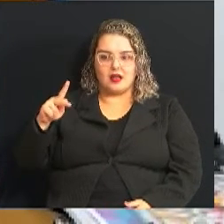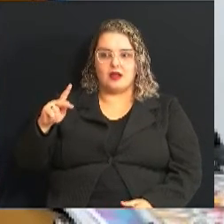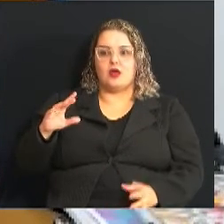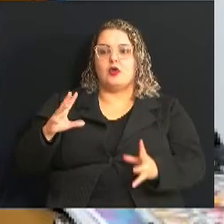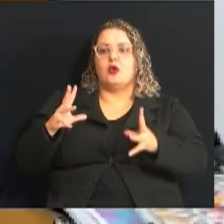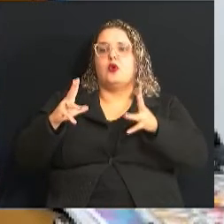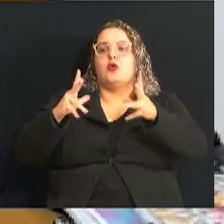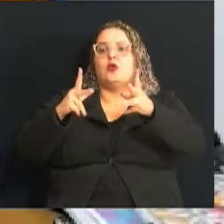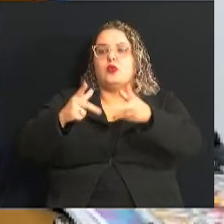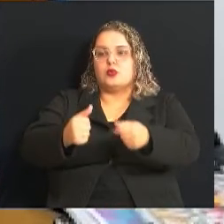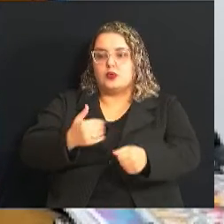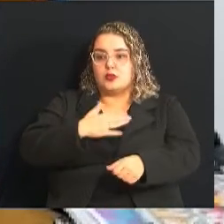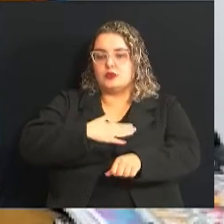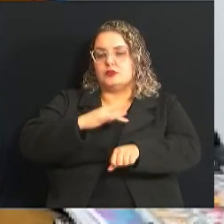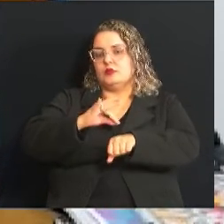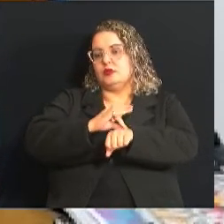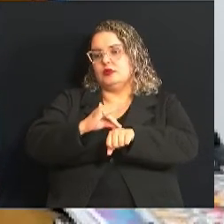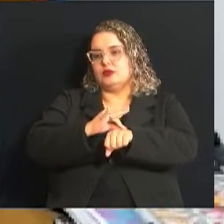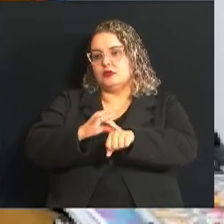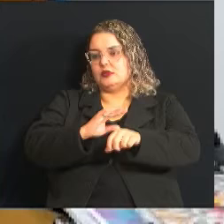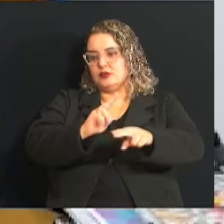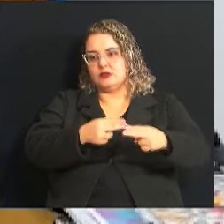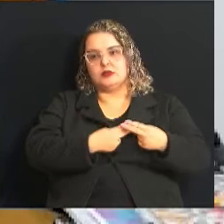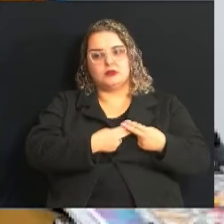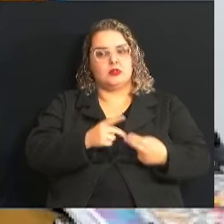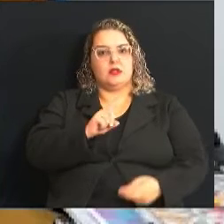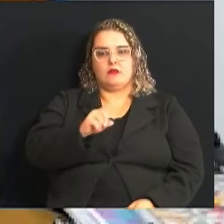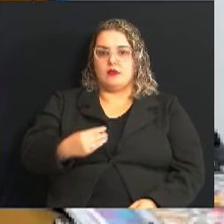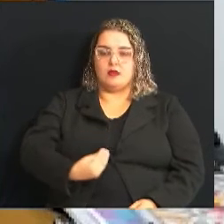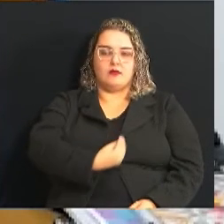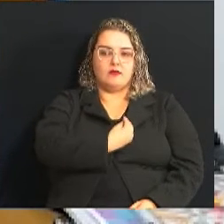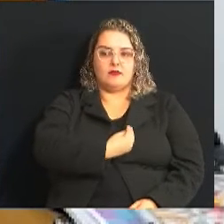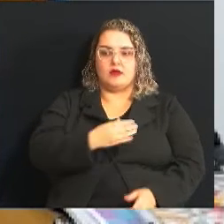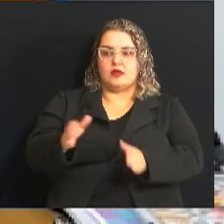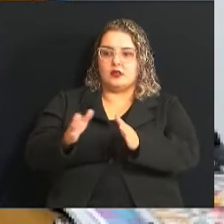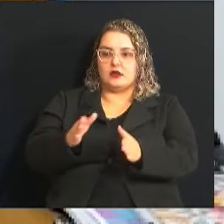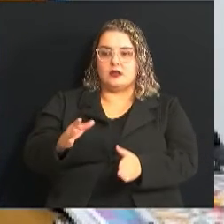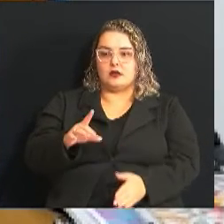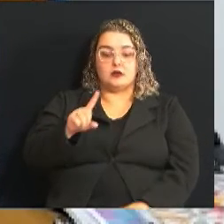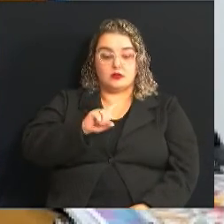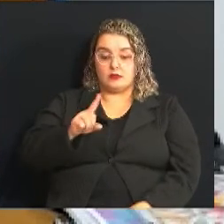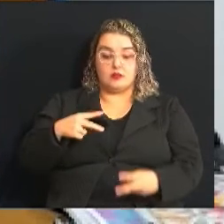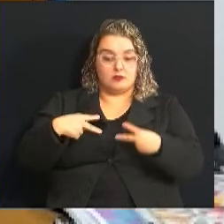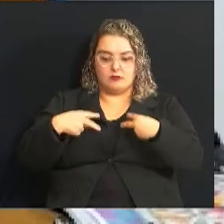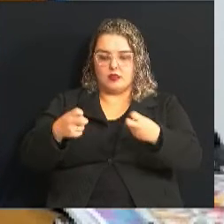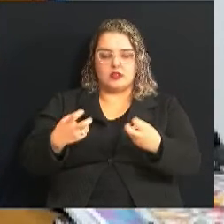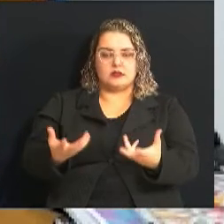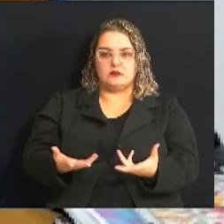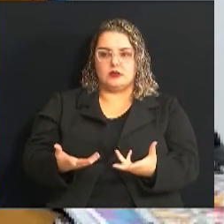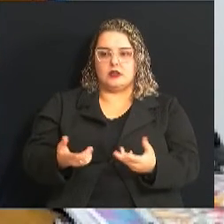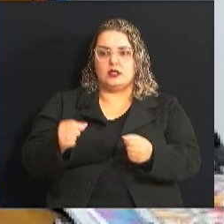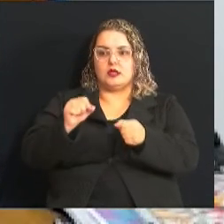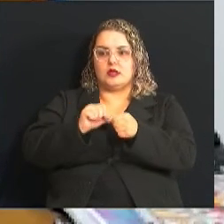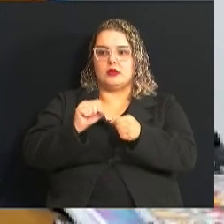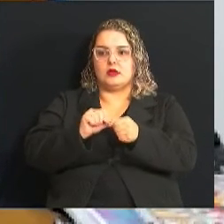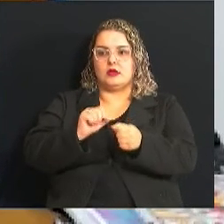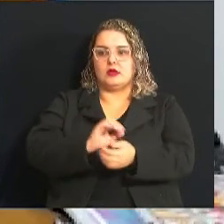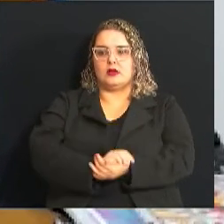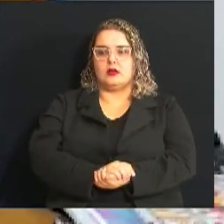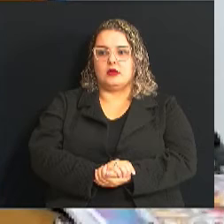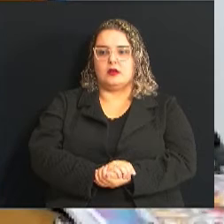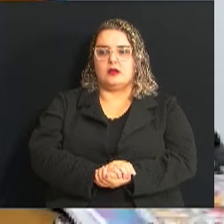meus lutos não vividos naquele momento que eu não tinha me dado conta, e eu fiz o meu